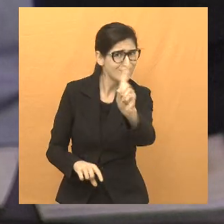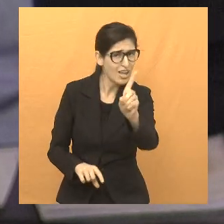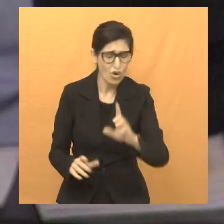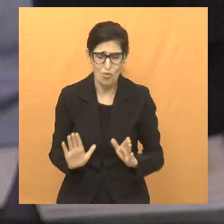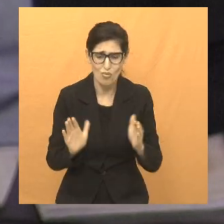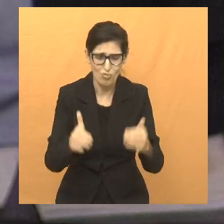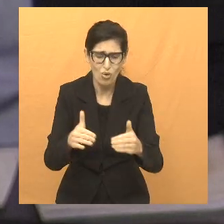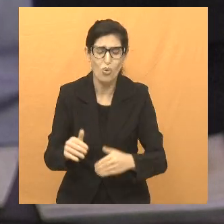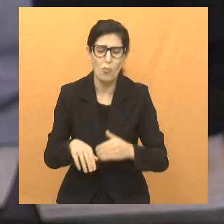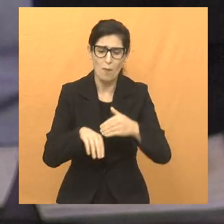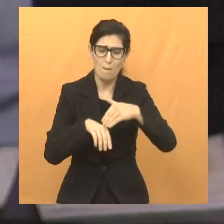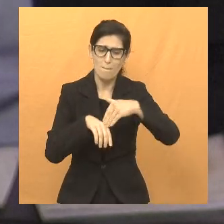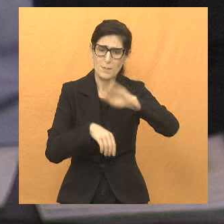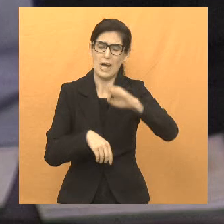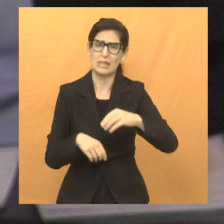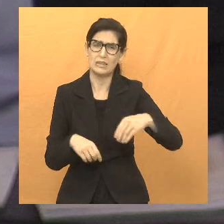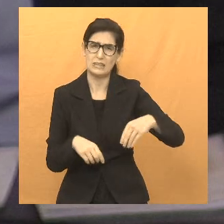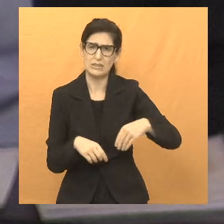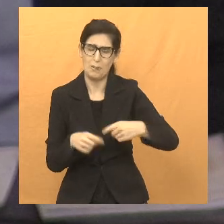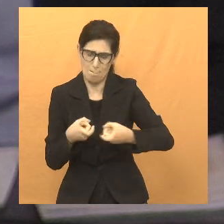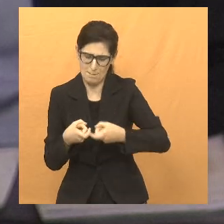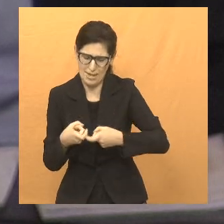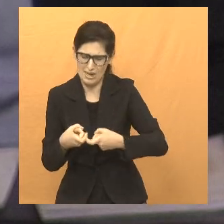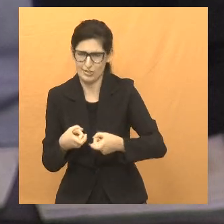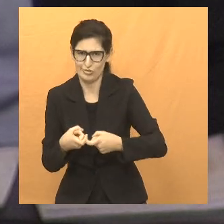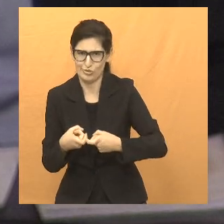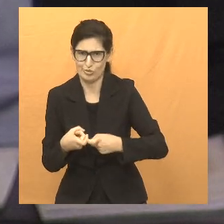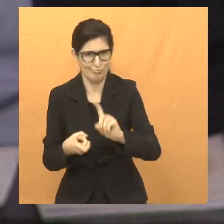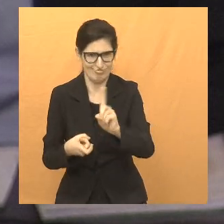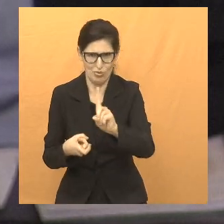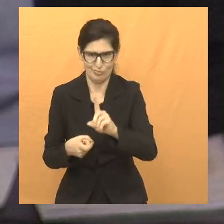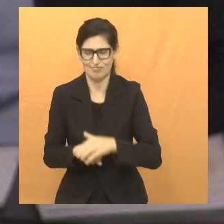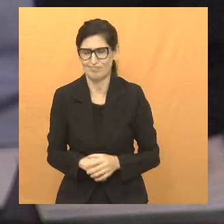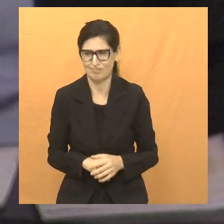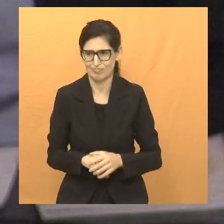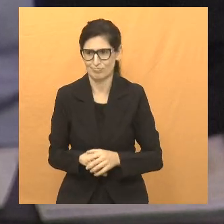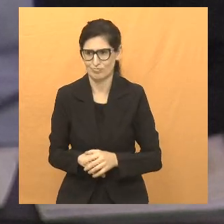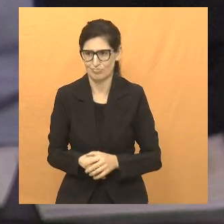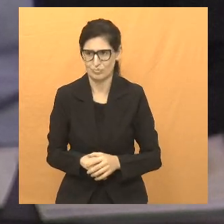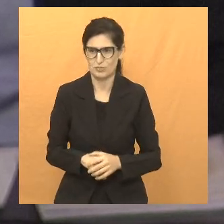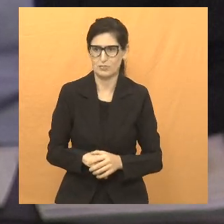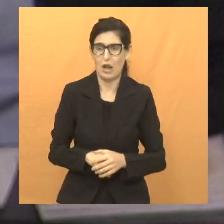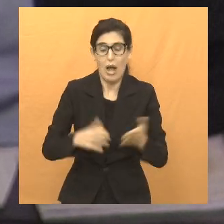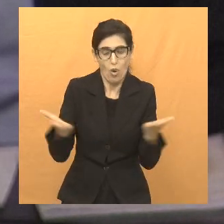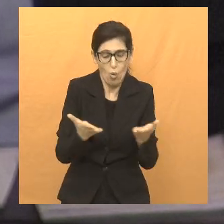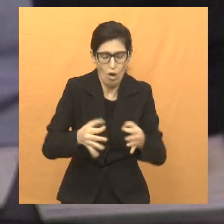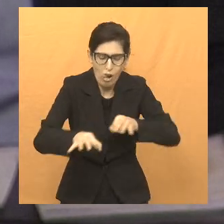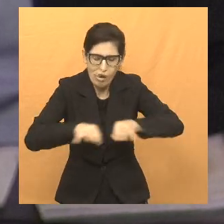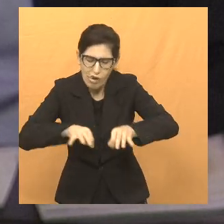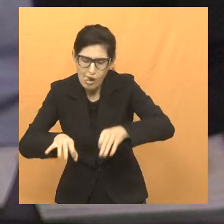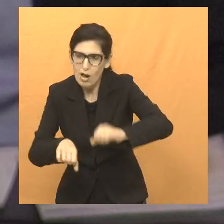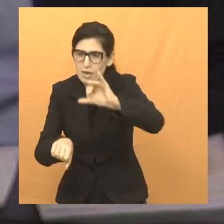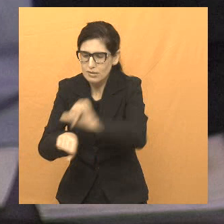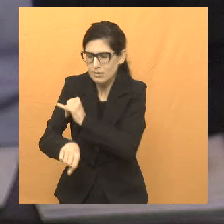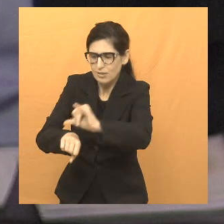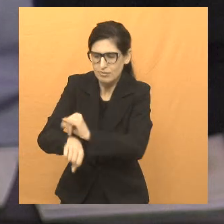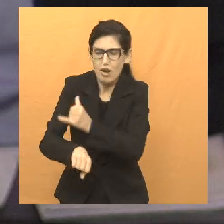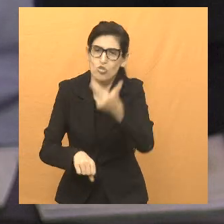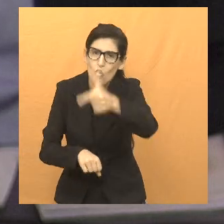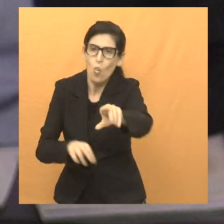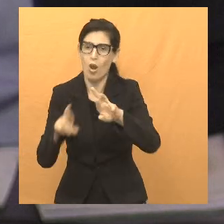um dano para a saúde muito importante. A gente está planejando aí nos próximos tempos, na próxima